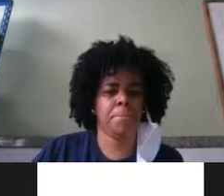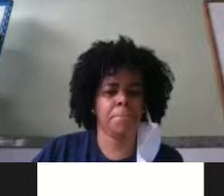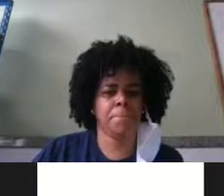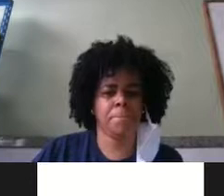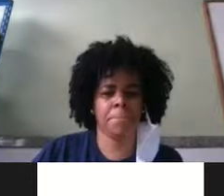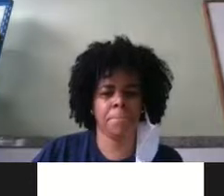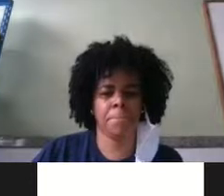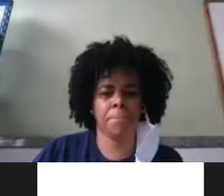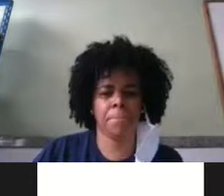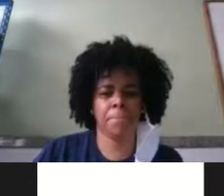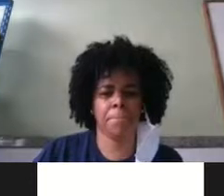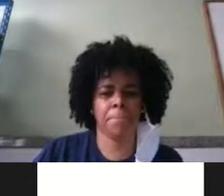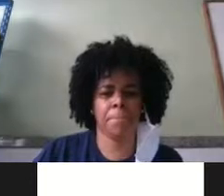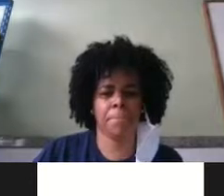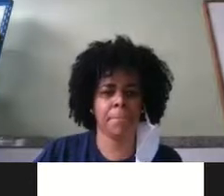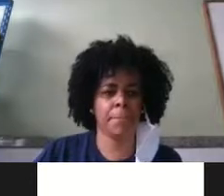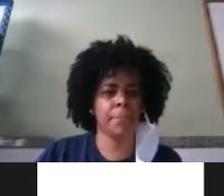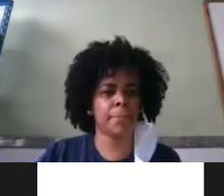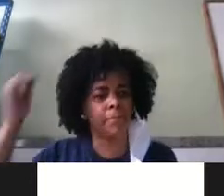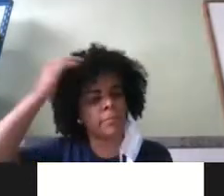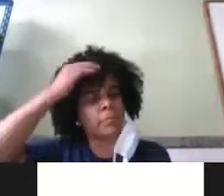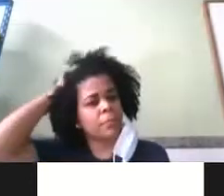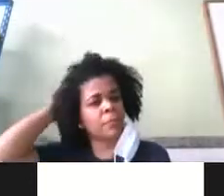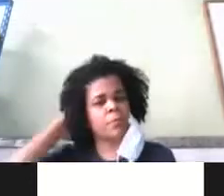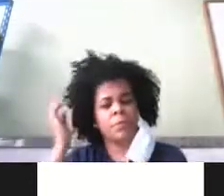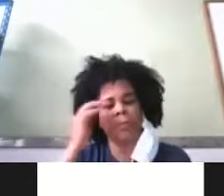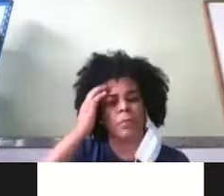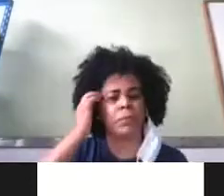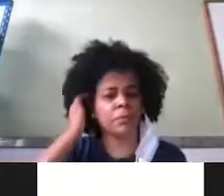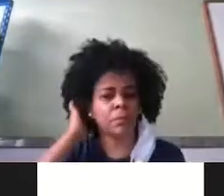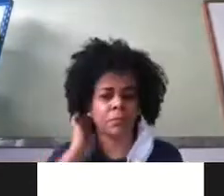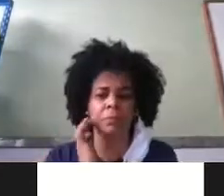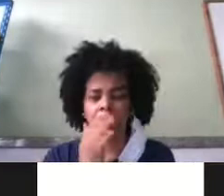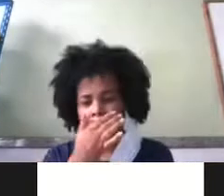perguntas pro final desse primeiro bloco, ok?